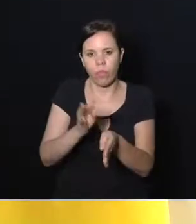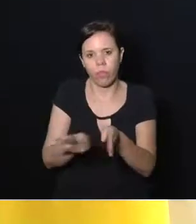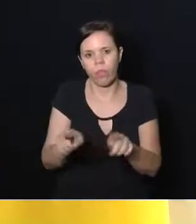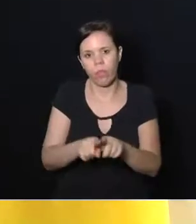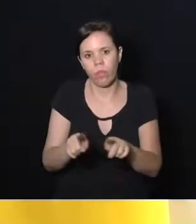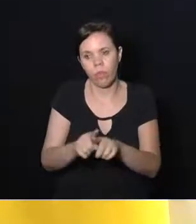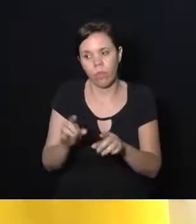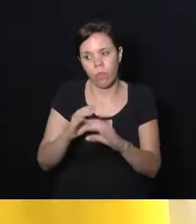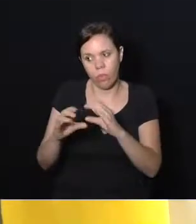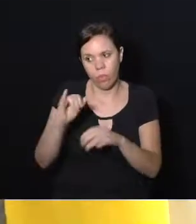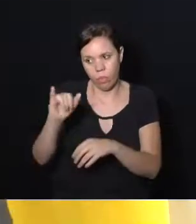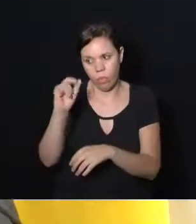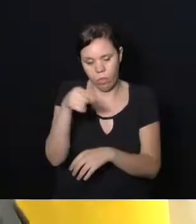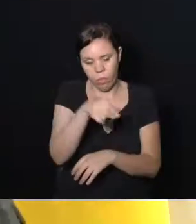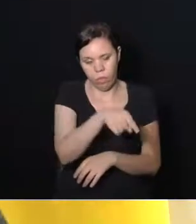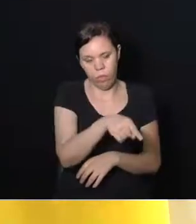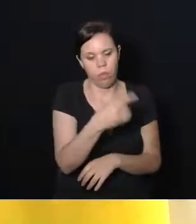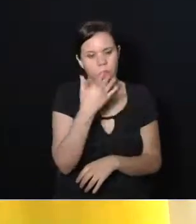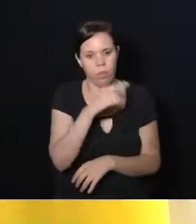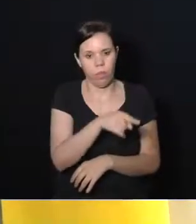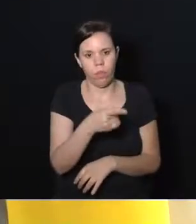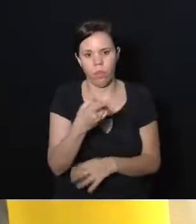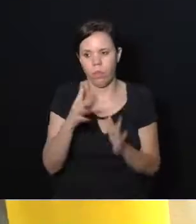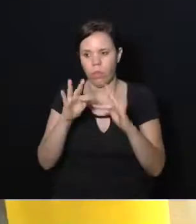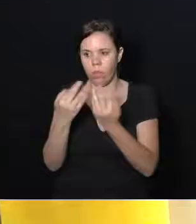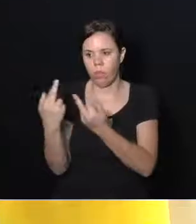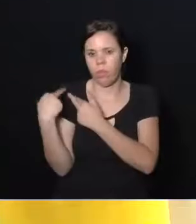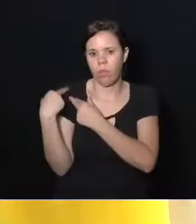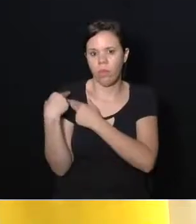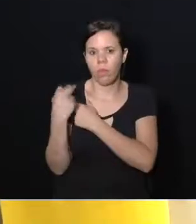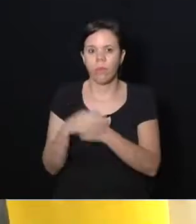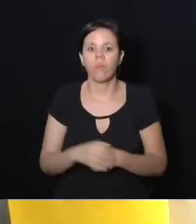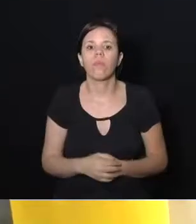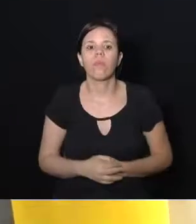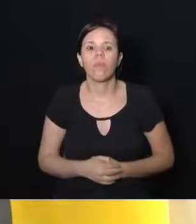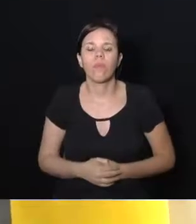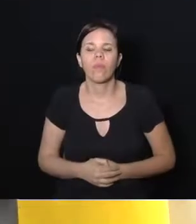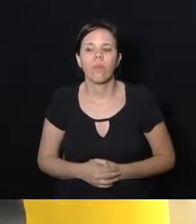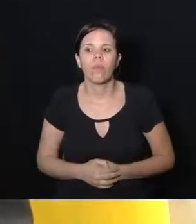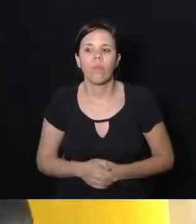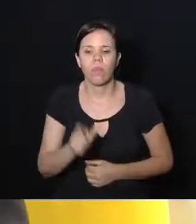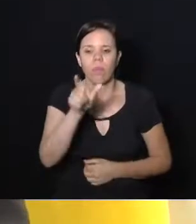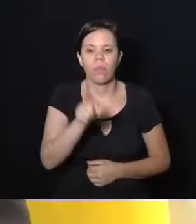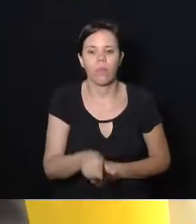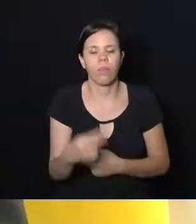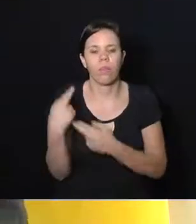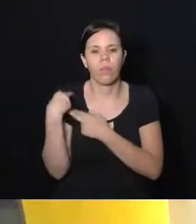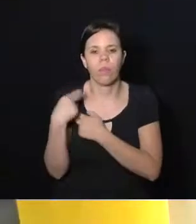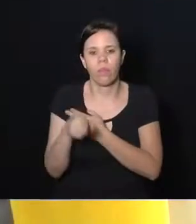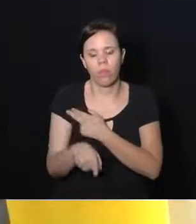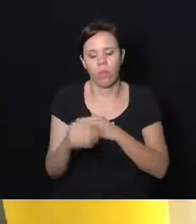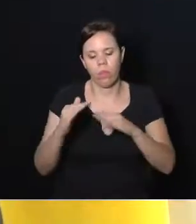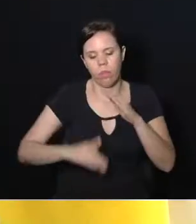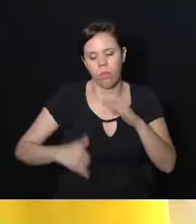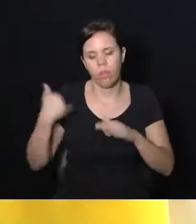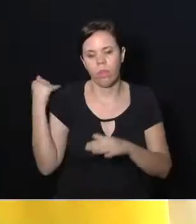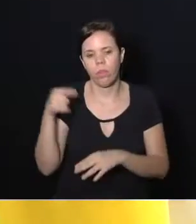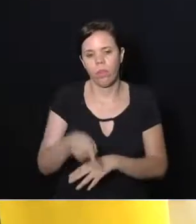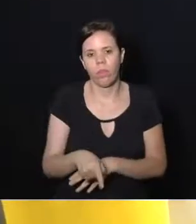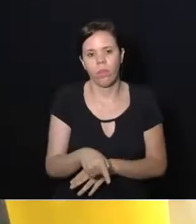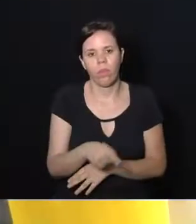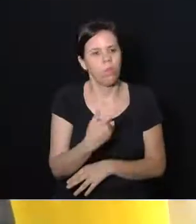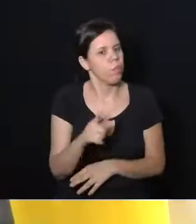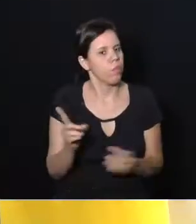que aquela criança, que os pais responsáveis, que a pessoa responsável pelo aquele menor não